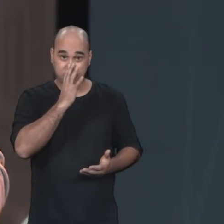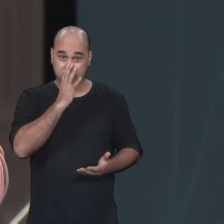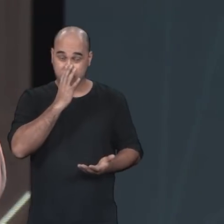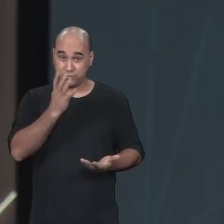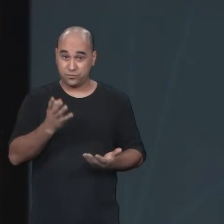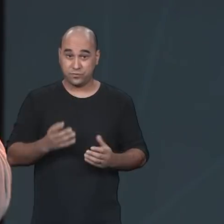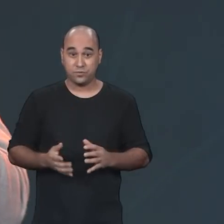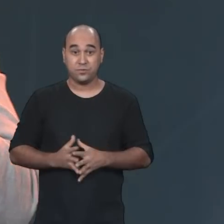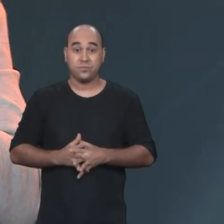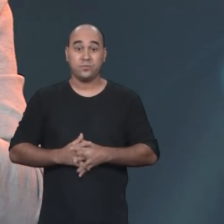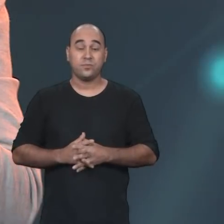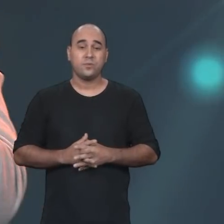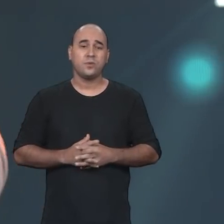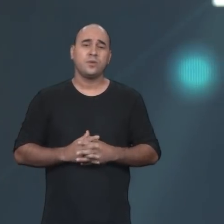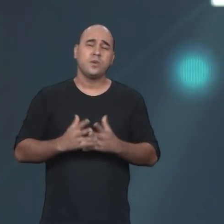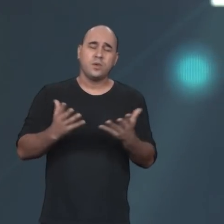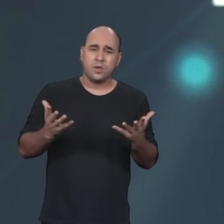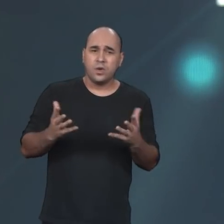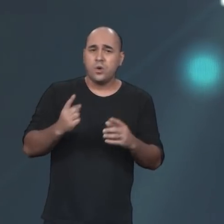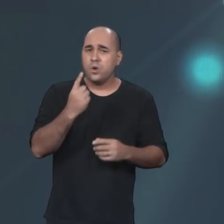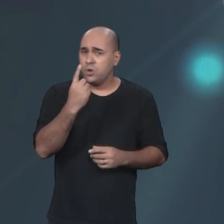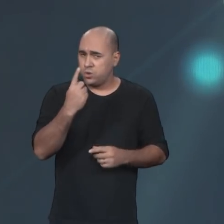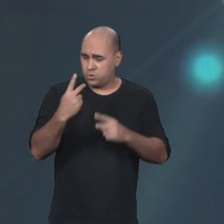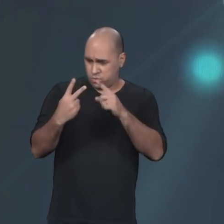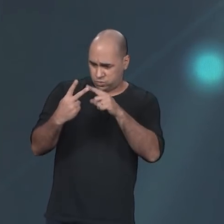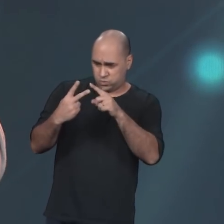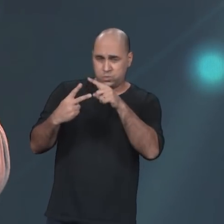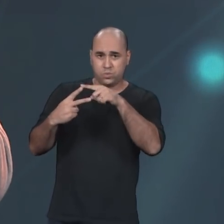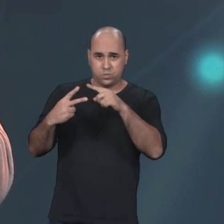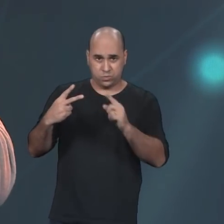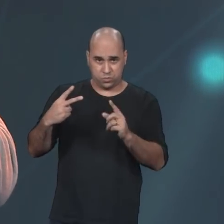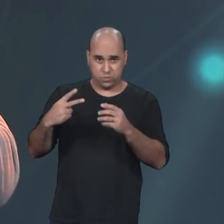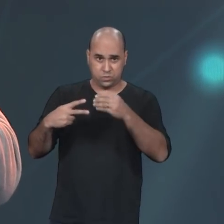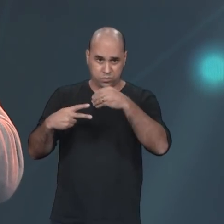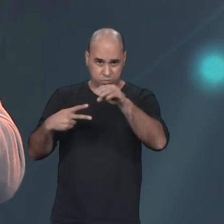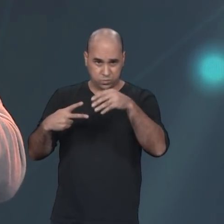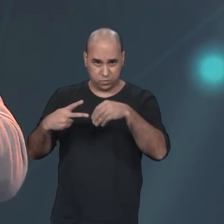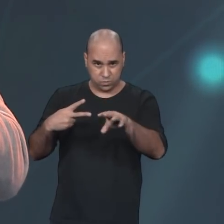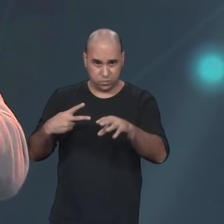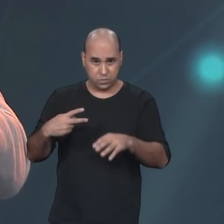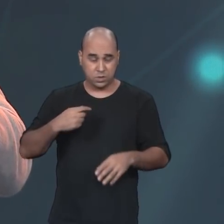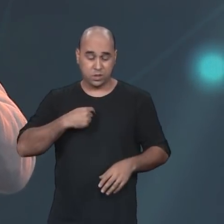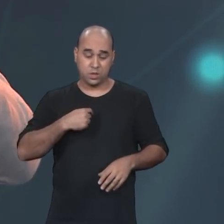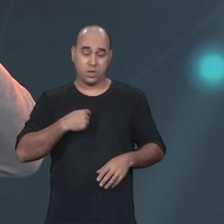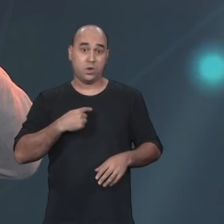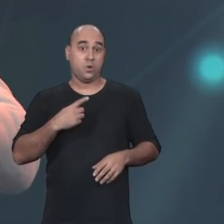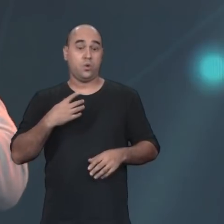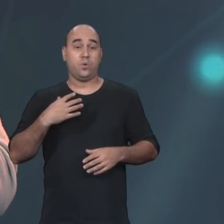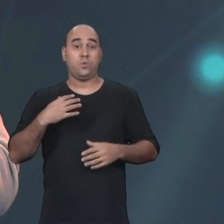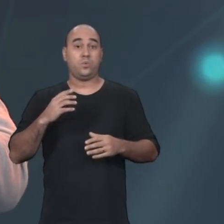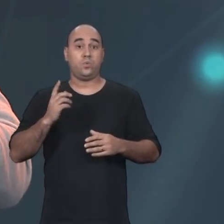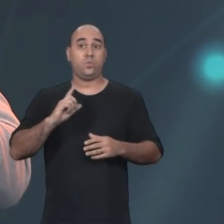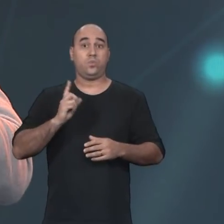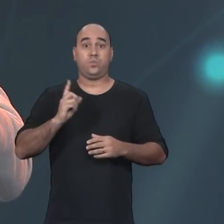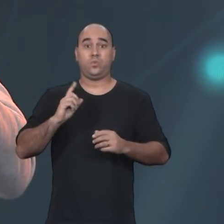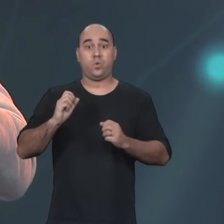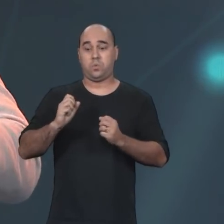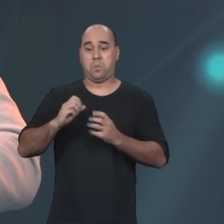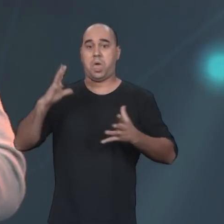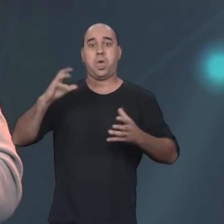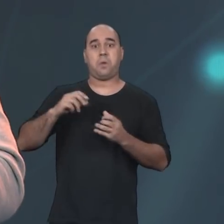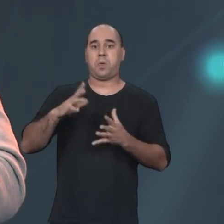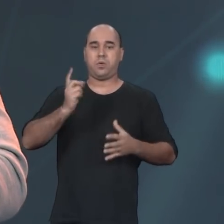casa, quero falar só duas coisas. Não sou místico, nem tome isso como sendo algo sobrenatural. É apenas uma